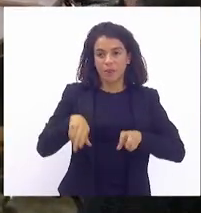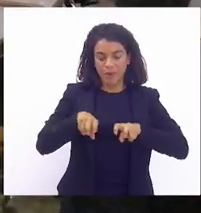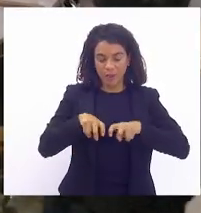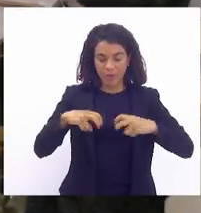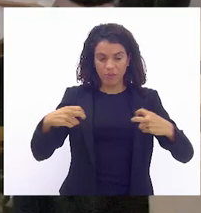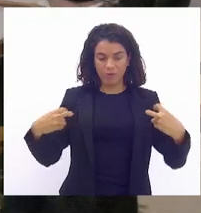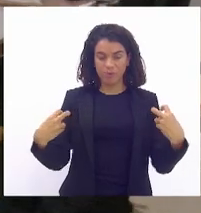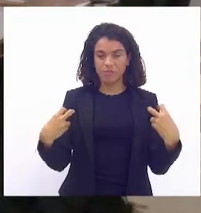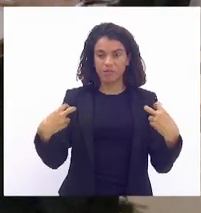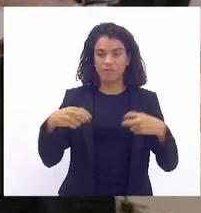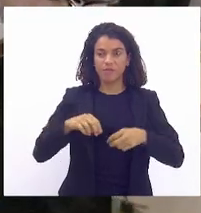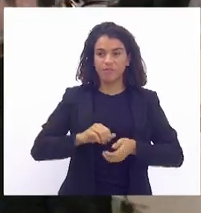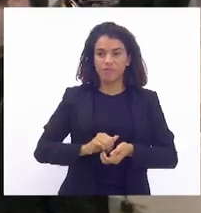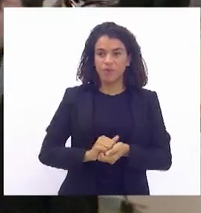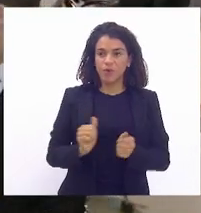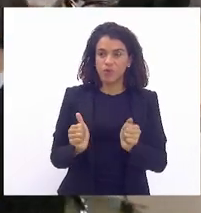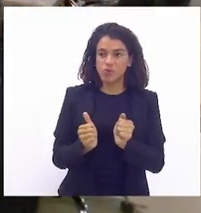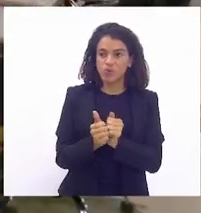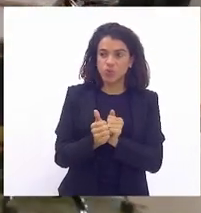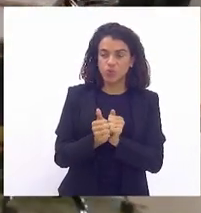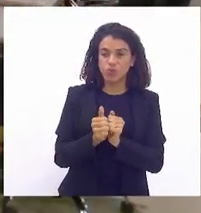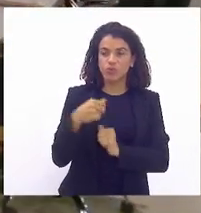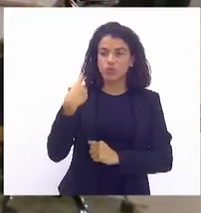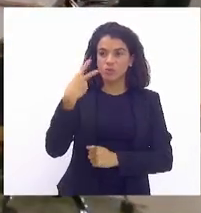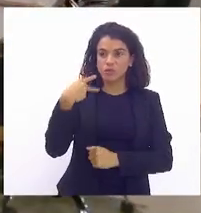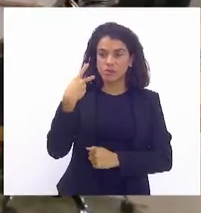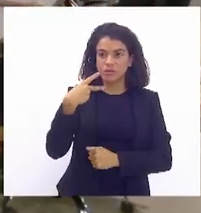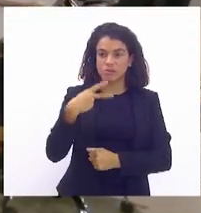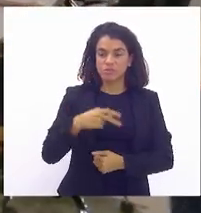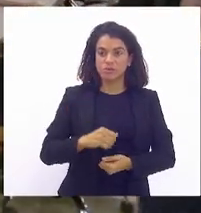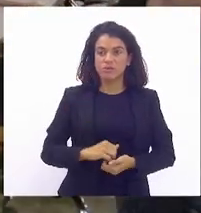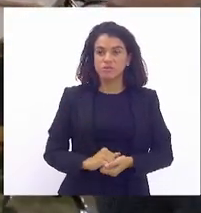aqui junto com os vereadores.